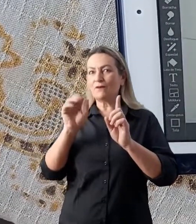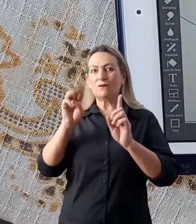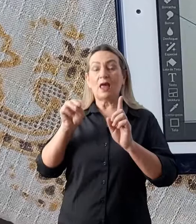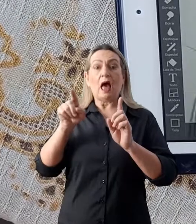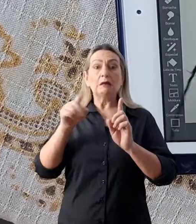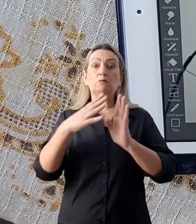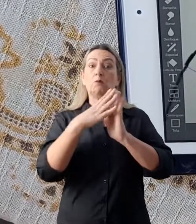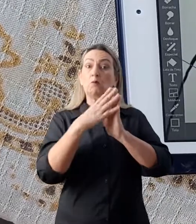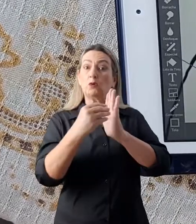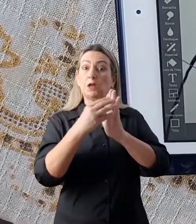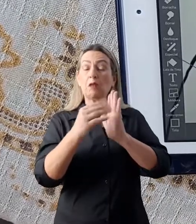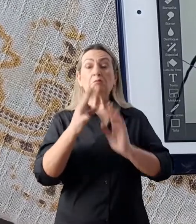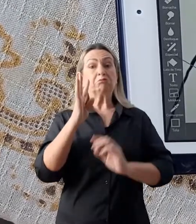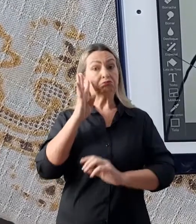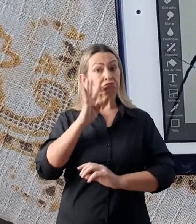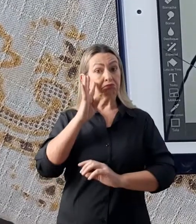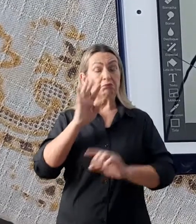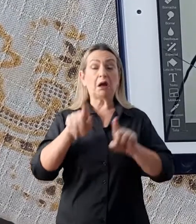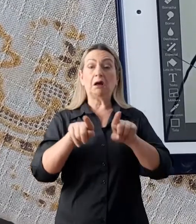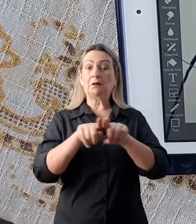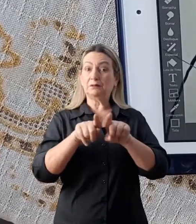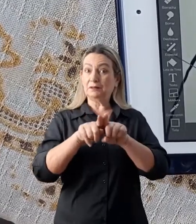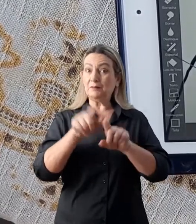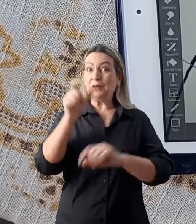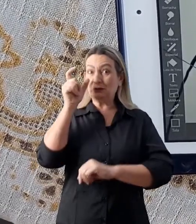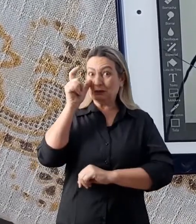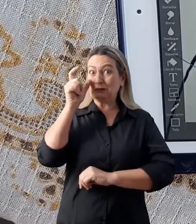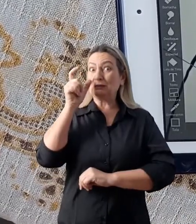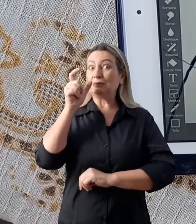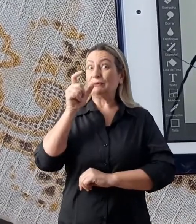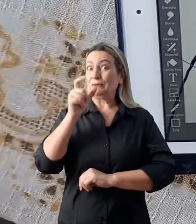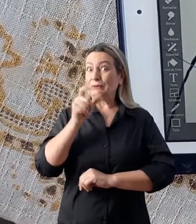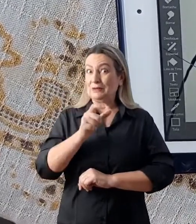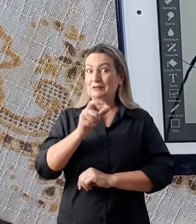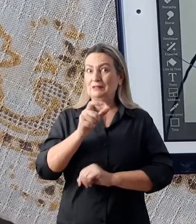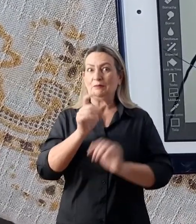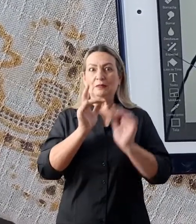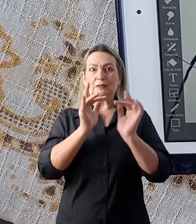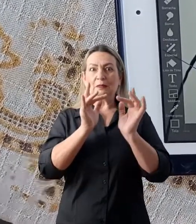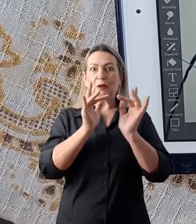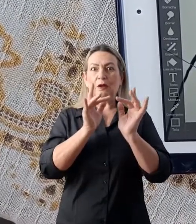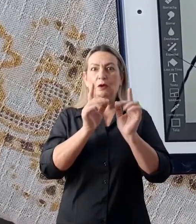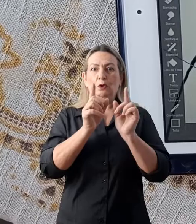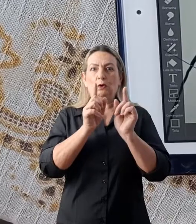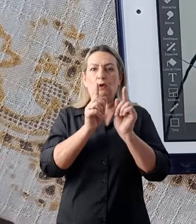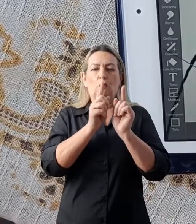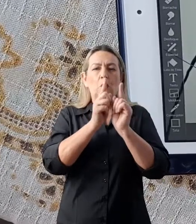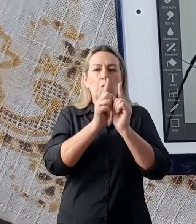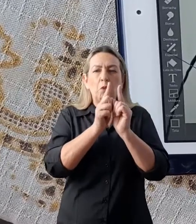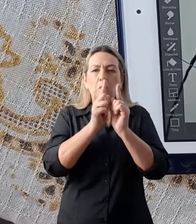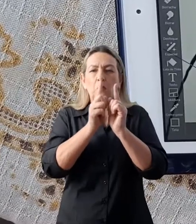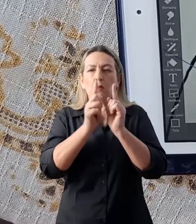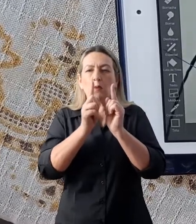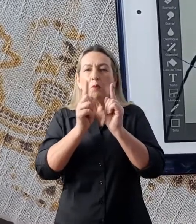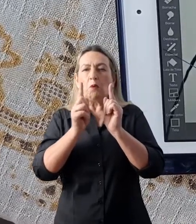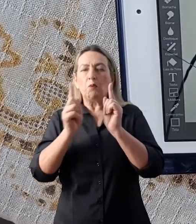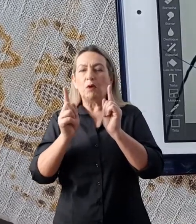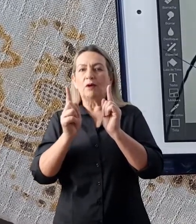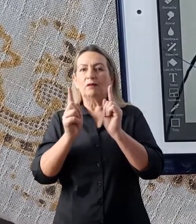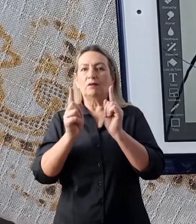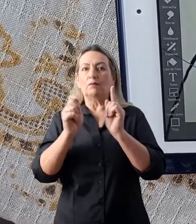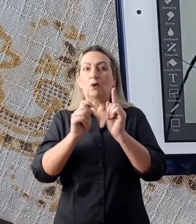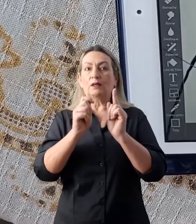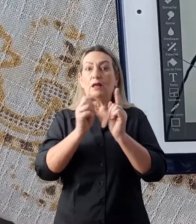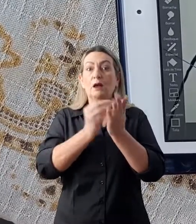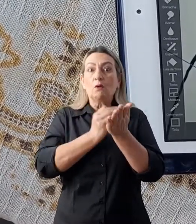modelo interessante, não precisa ser, né, uma do lado da outra. Você pode começar